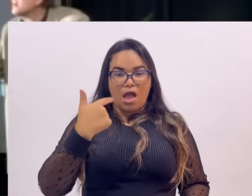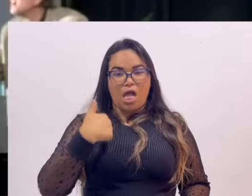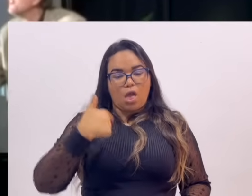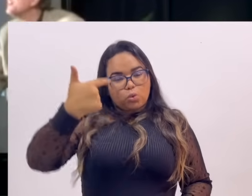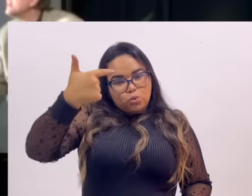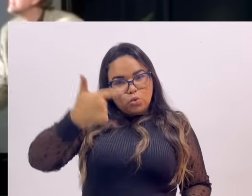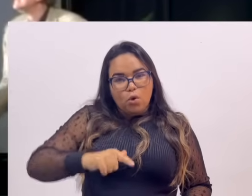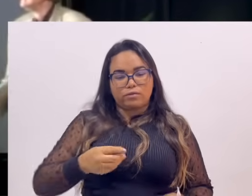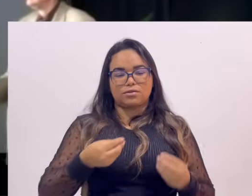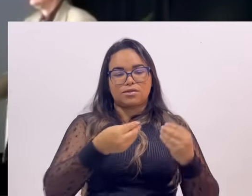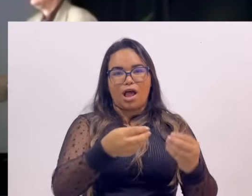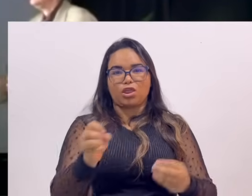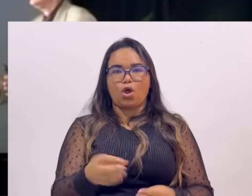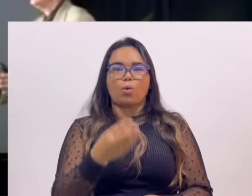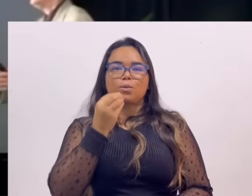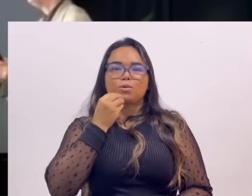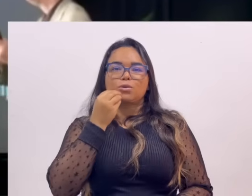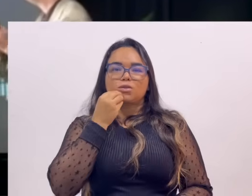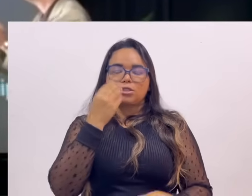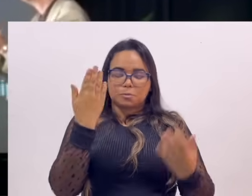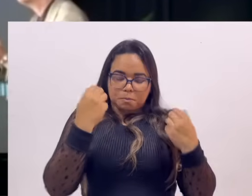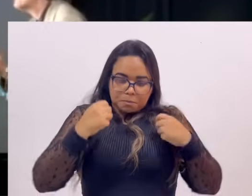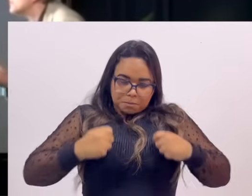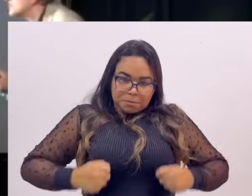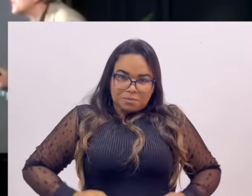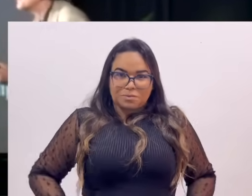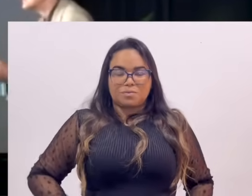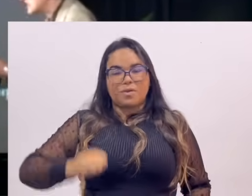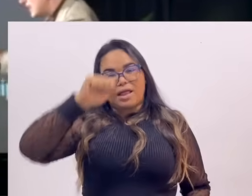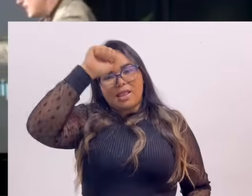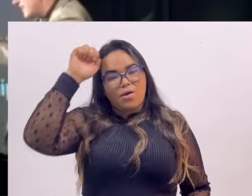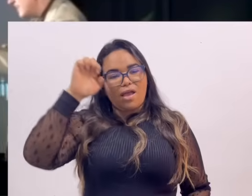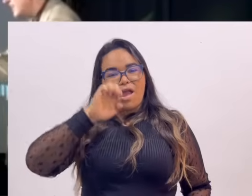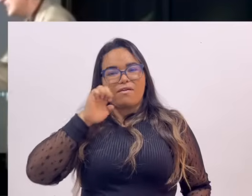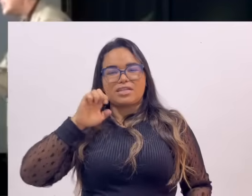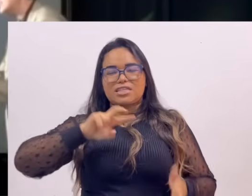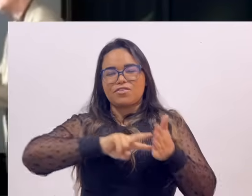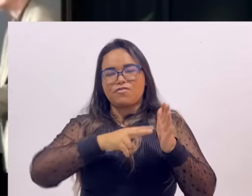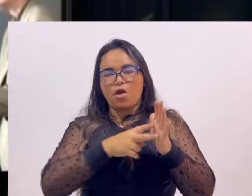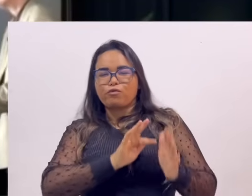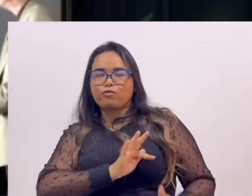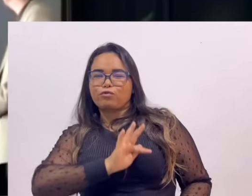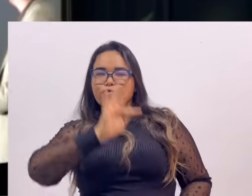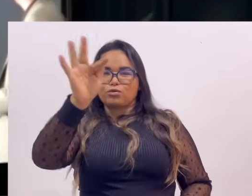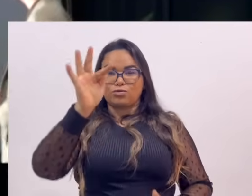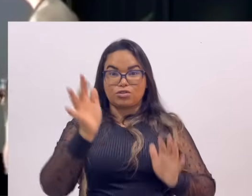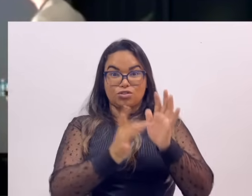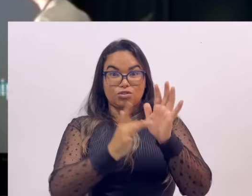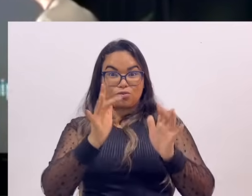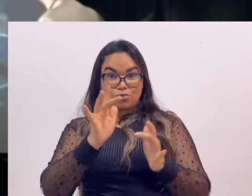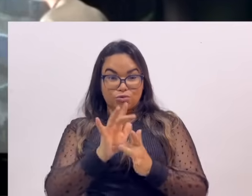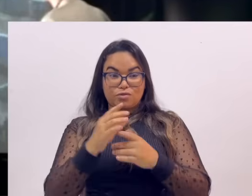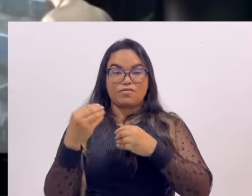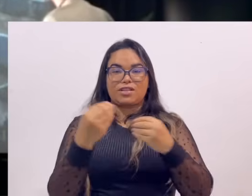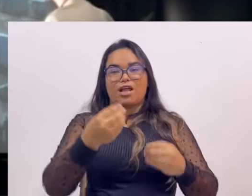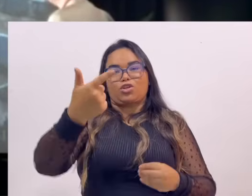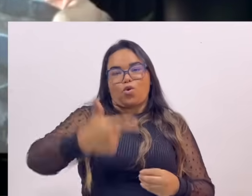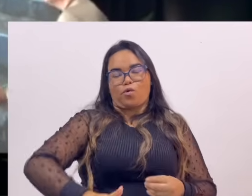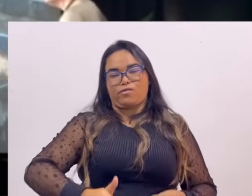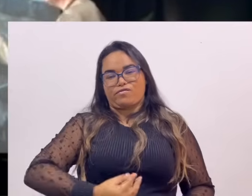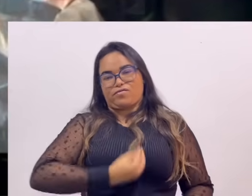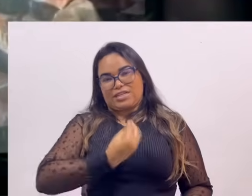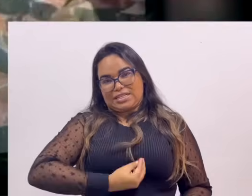vou cobrí-los outra vez. E Ele lhes dá a promessa do Messias, que os recobre de justiça.